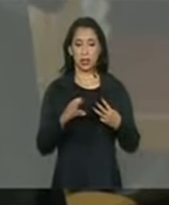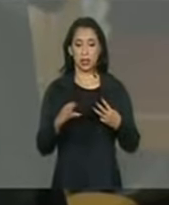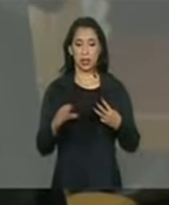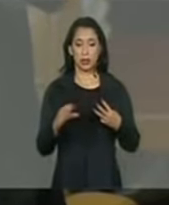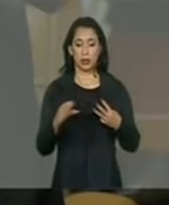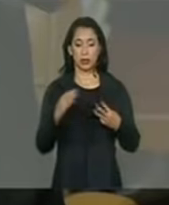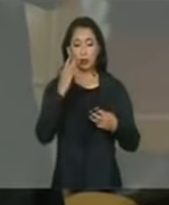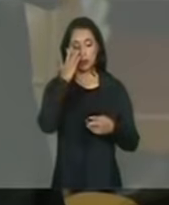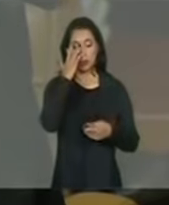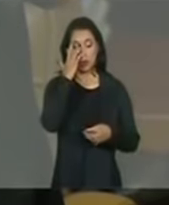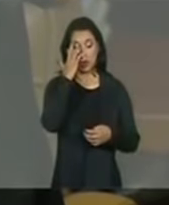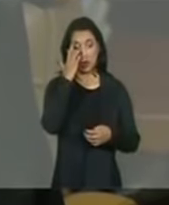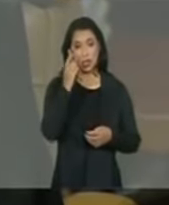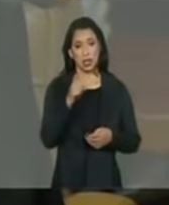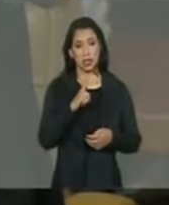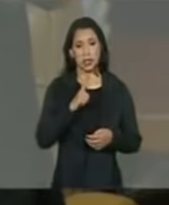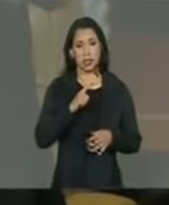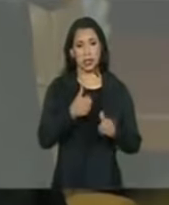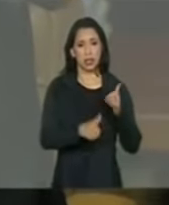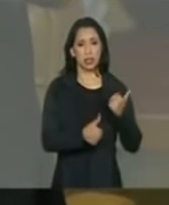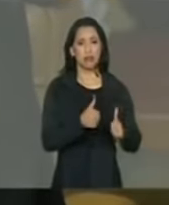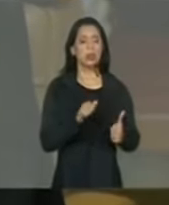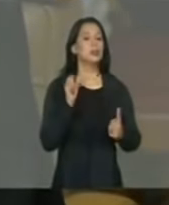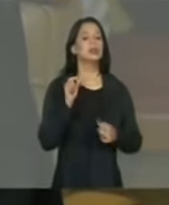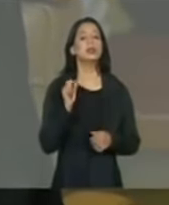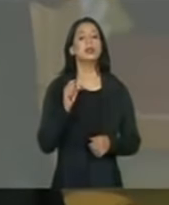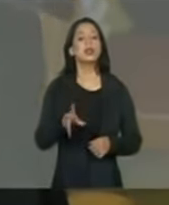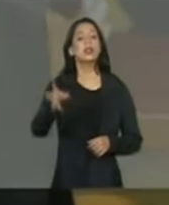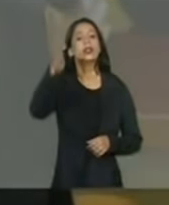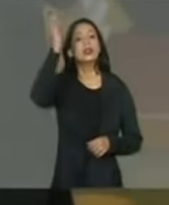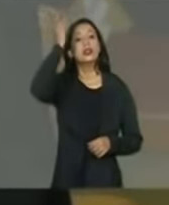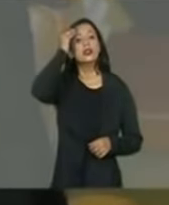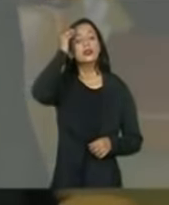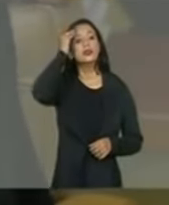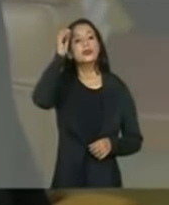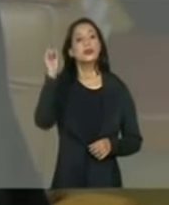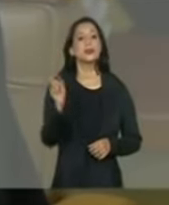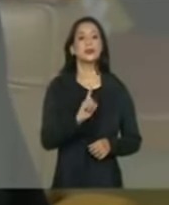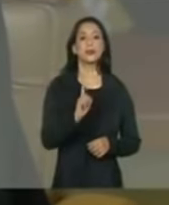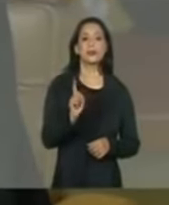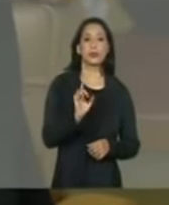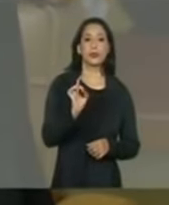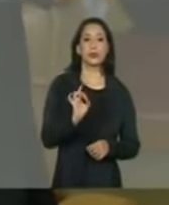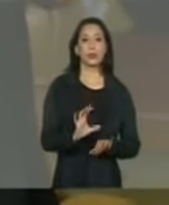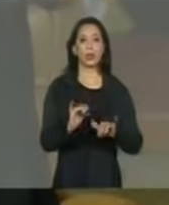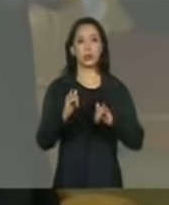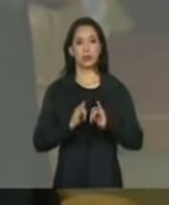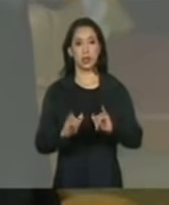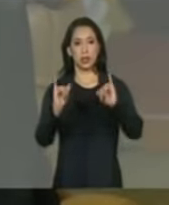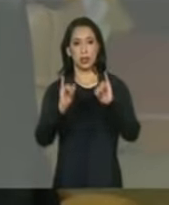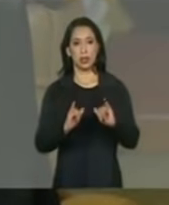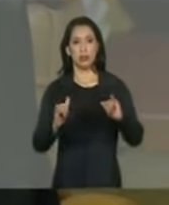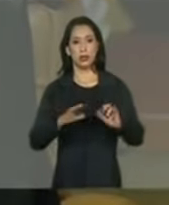está a analisar ea interpretar não essas declarações internacionais